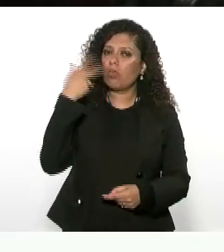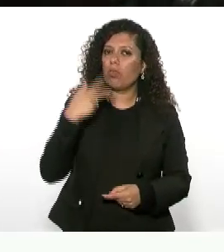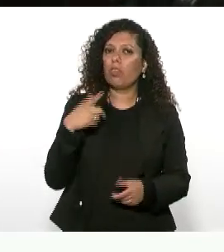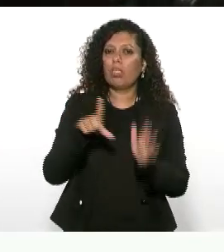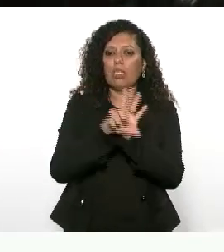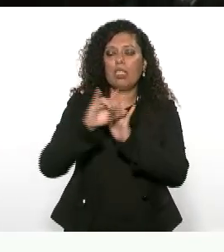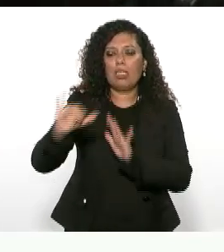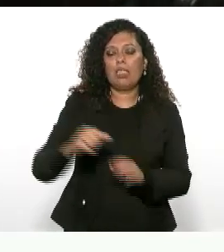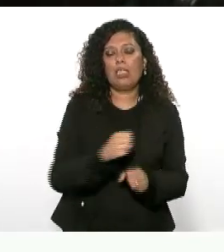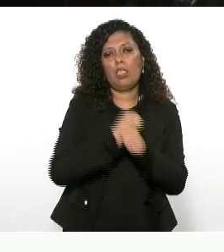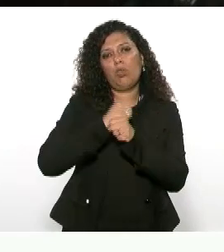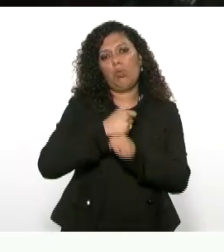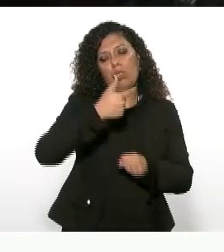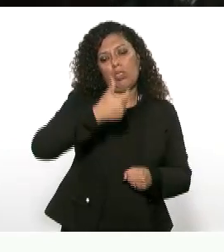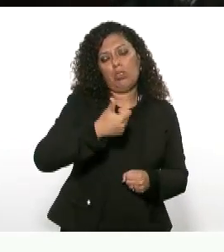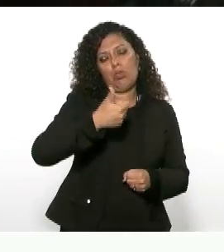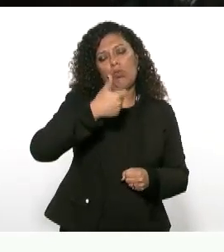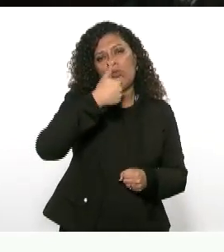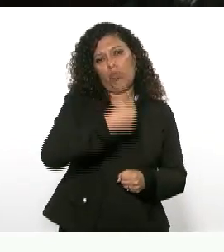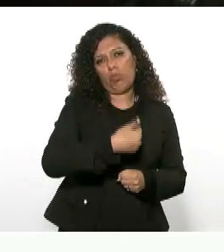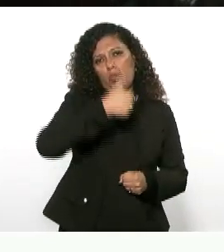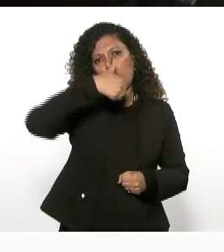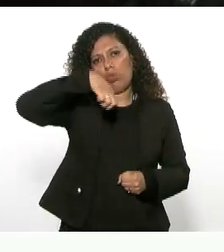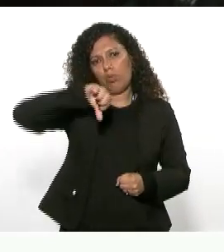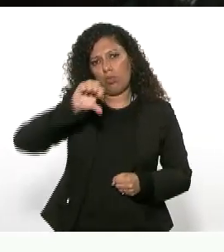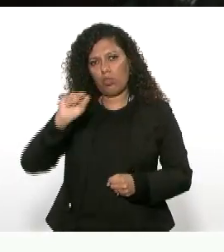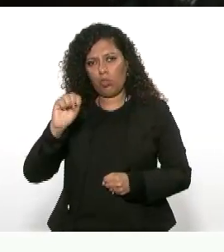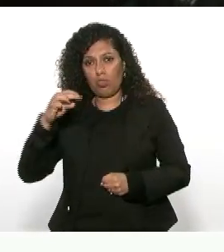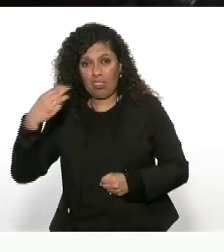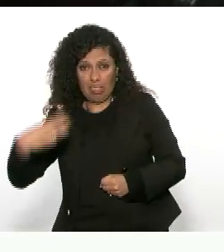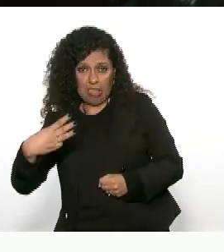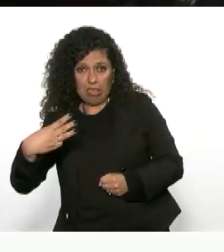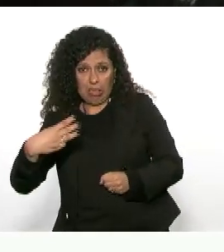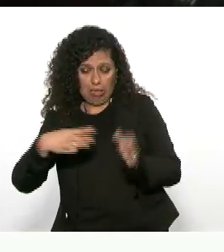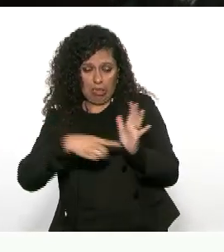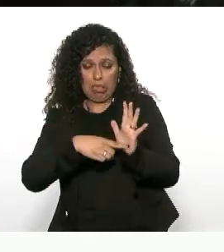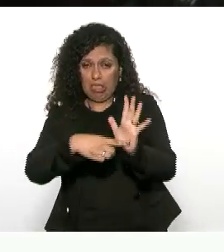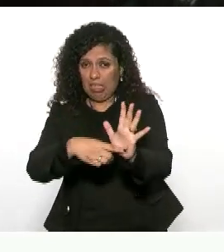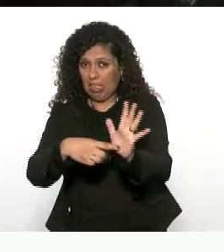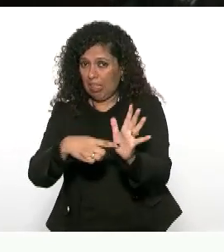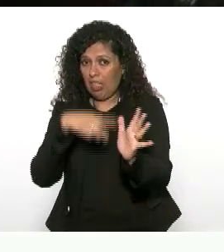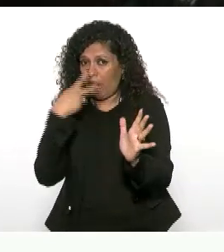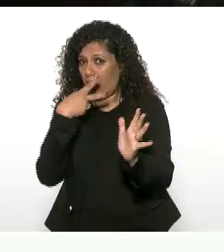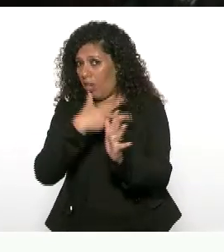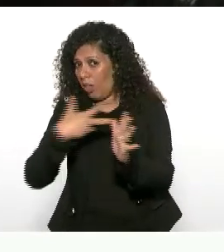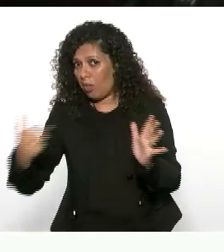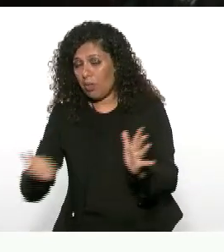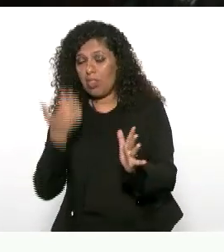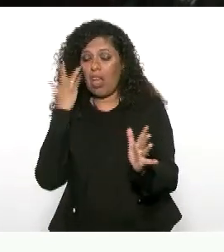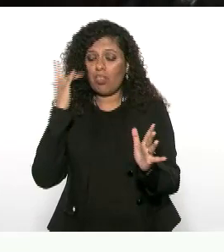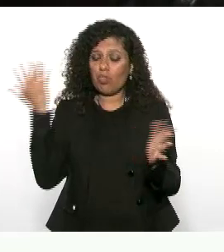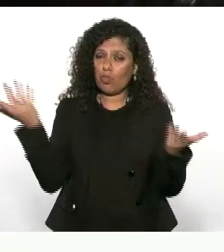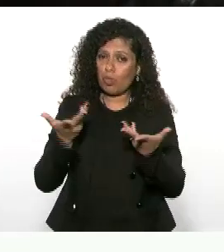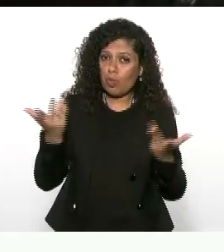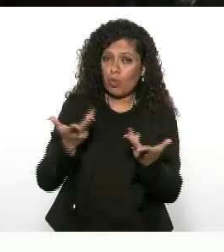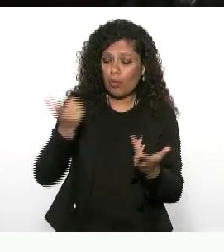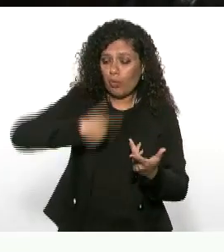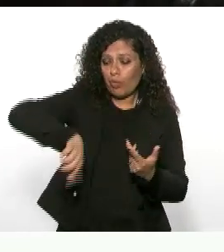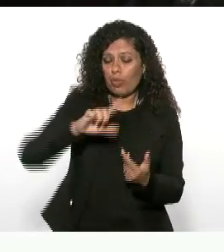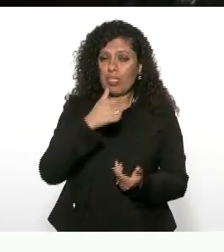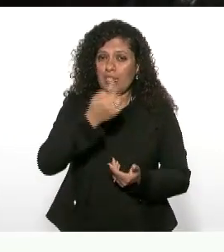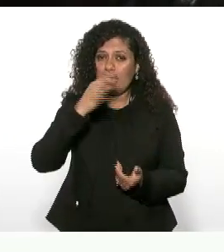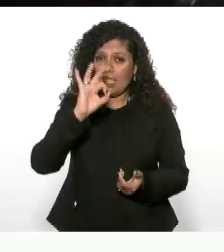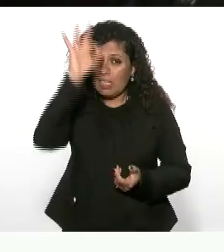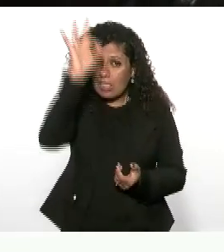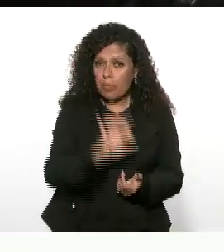de 83 que faz um critério objetivo e nós hoje somos talvez 70%